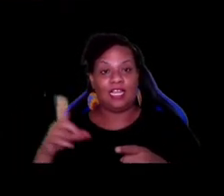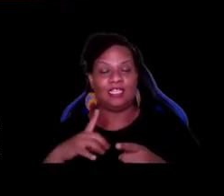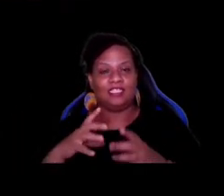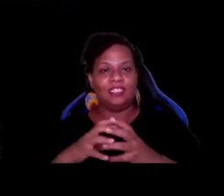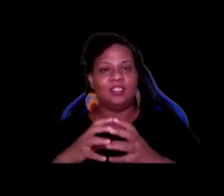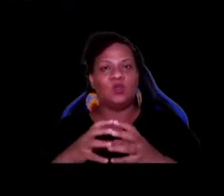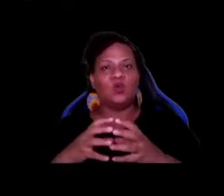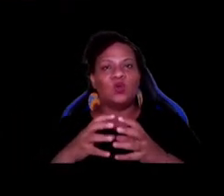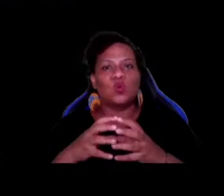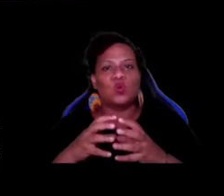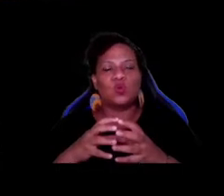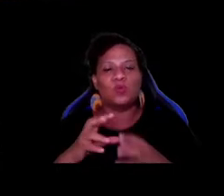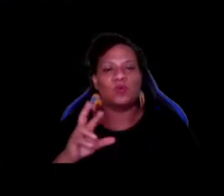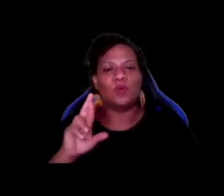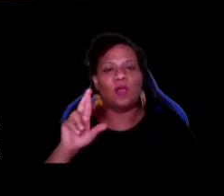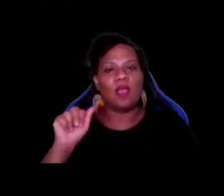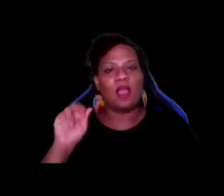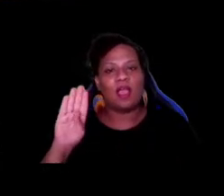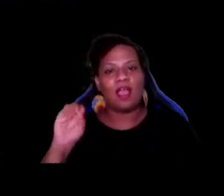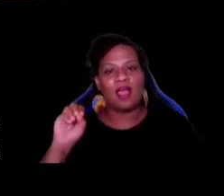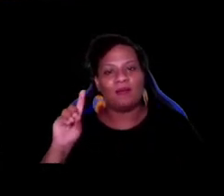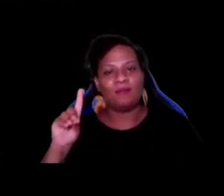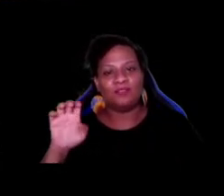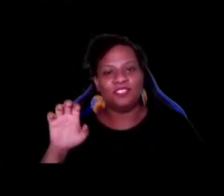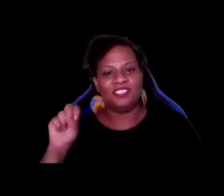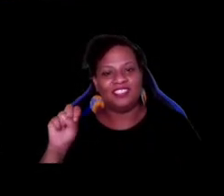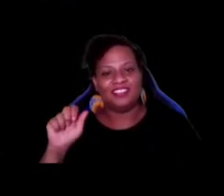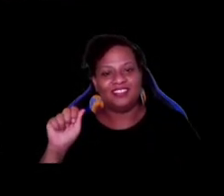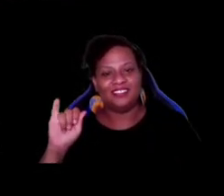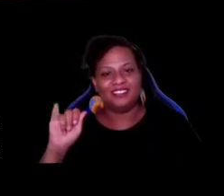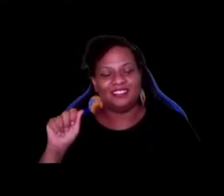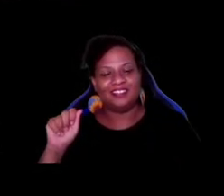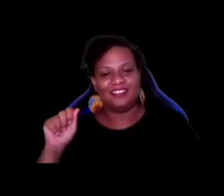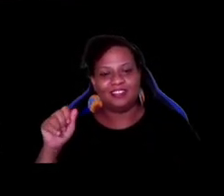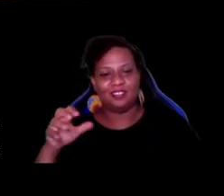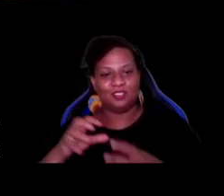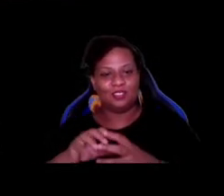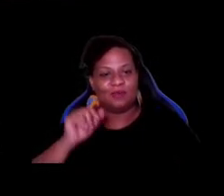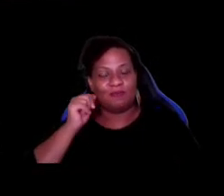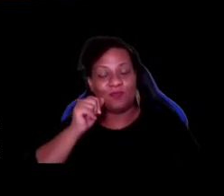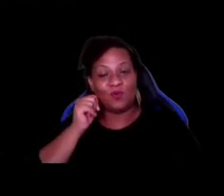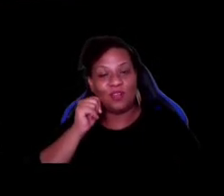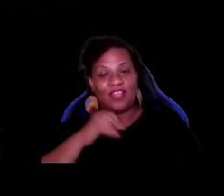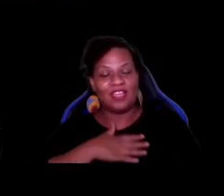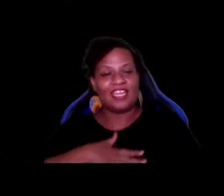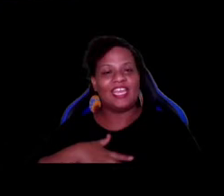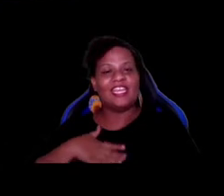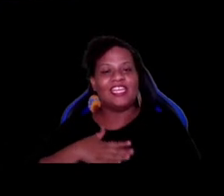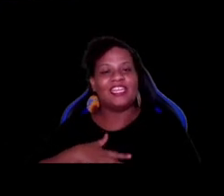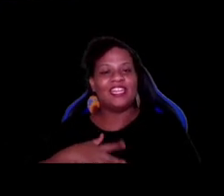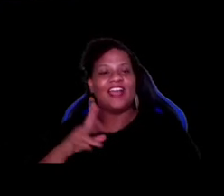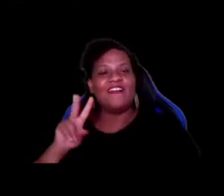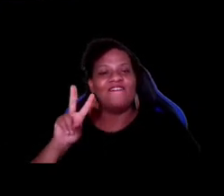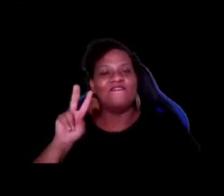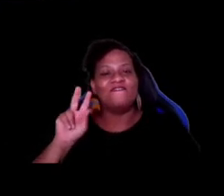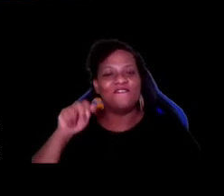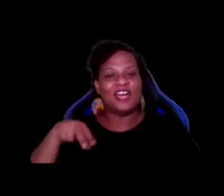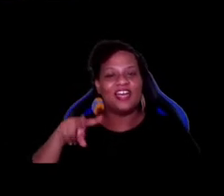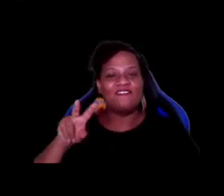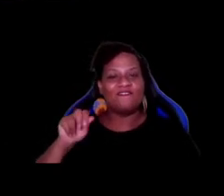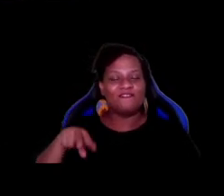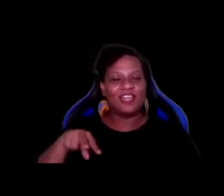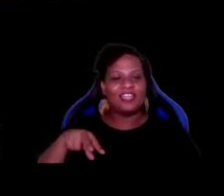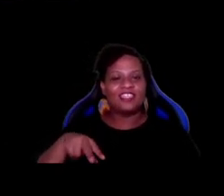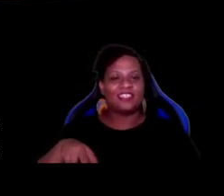de Saia, que era uma banda de mulheres com a minha querida, amada Lanlan, né, que